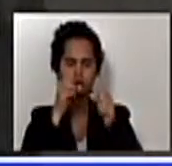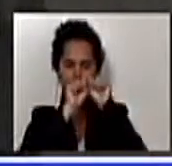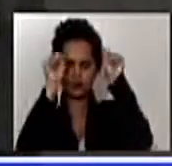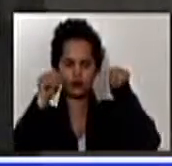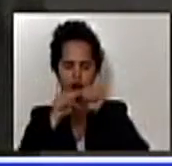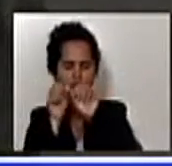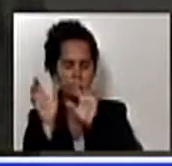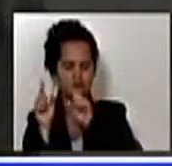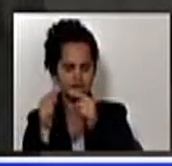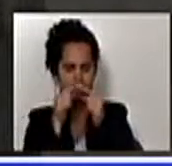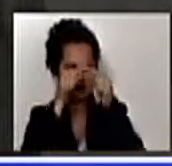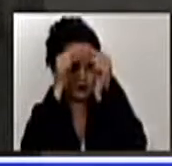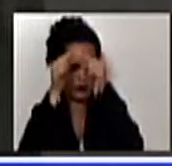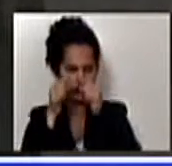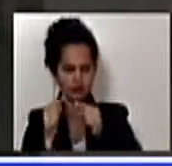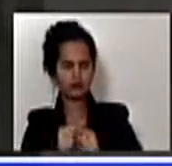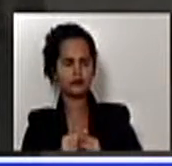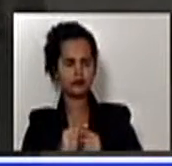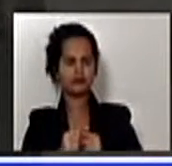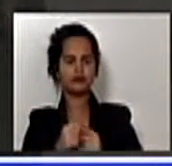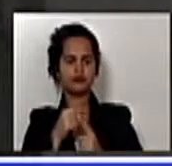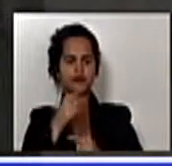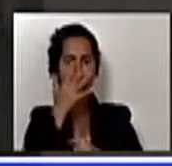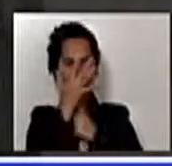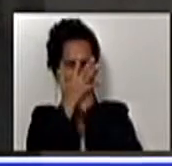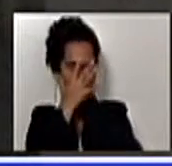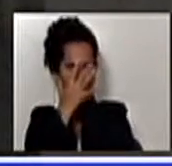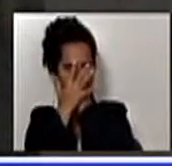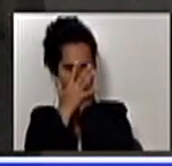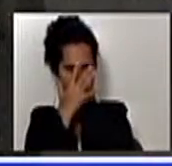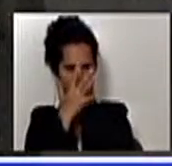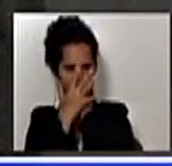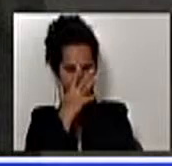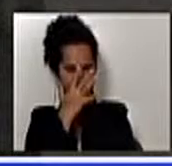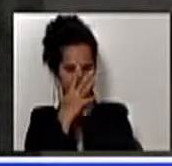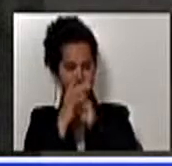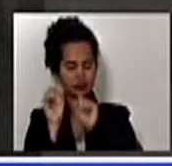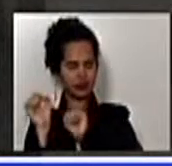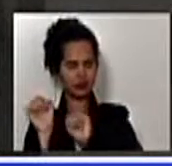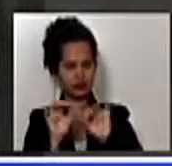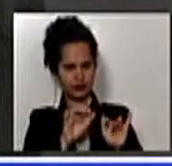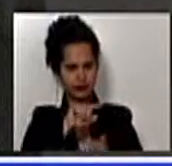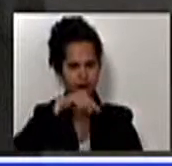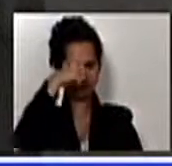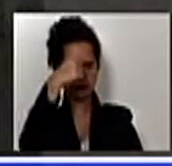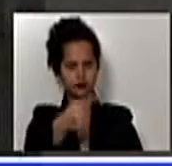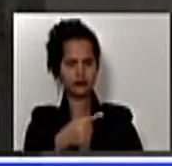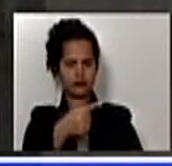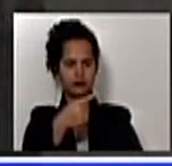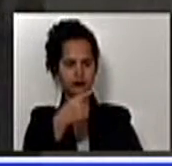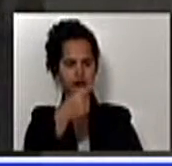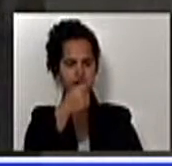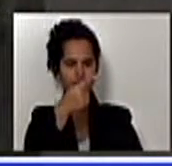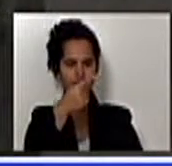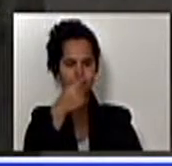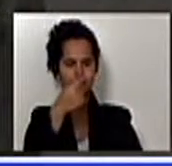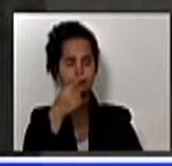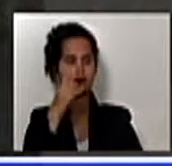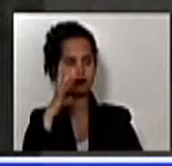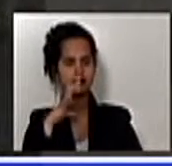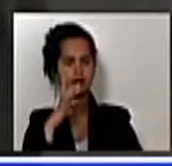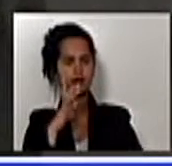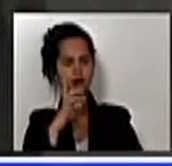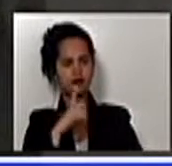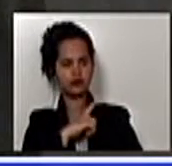sistemática. Agora, na próxima semana, a gente, depois de um ano, vamos inaugurar um data center da